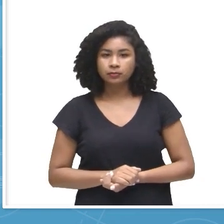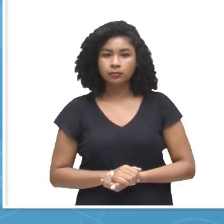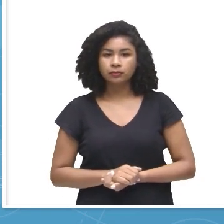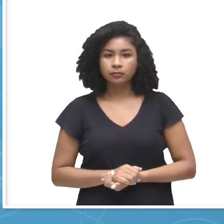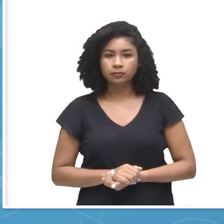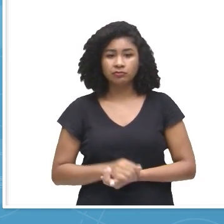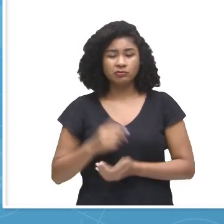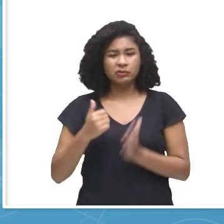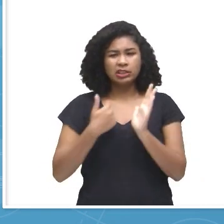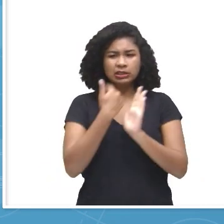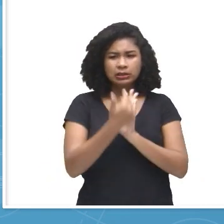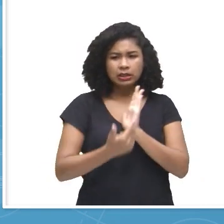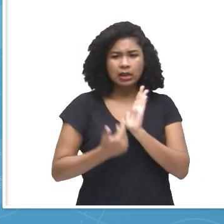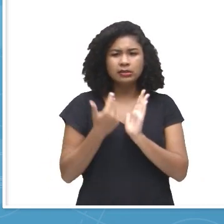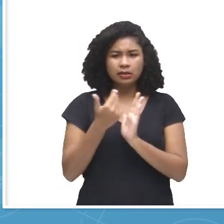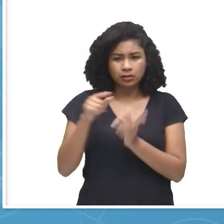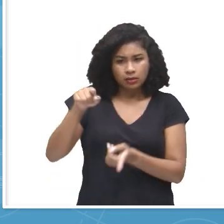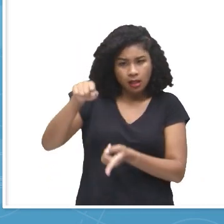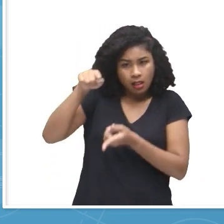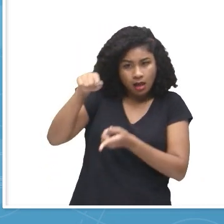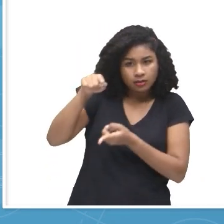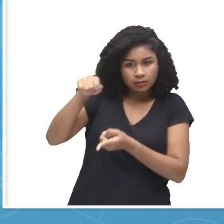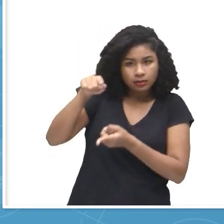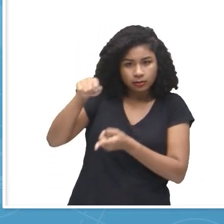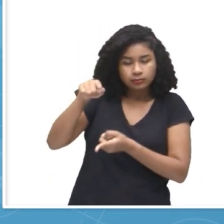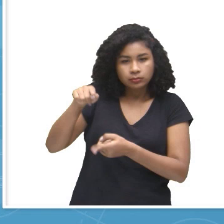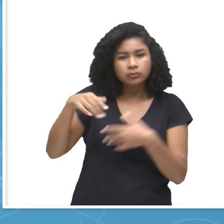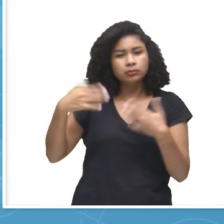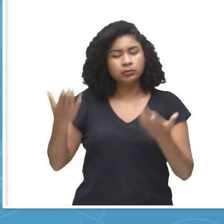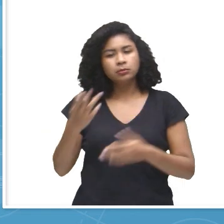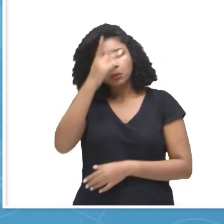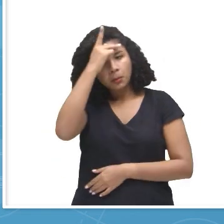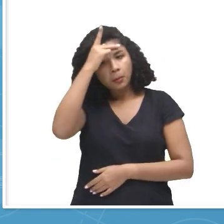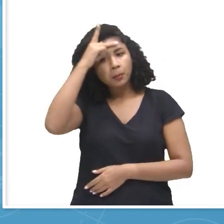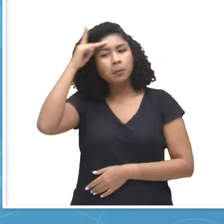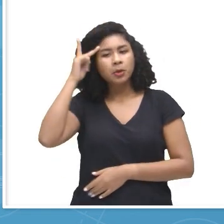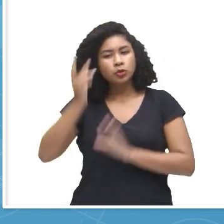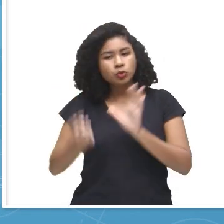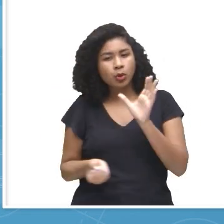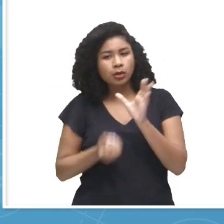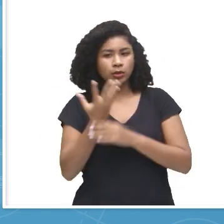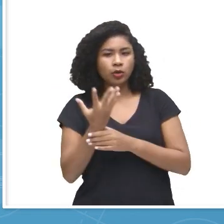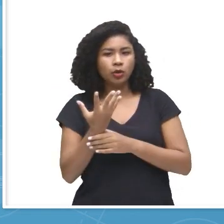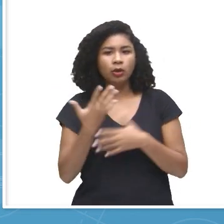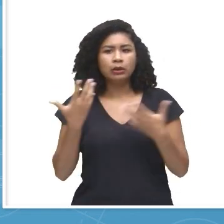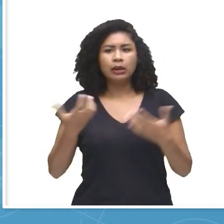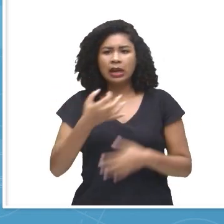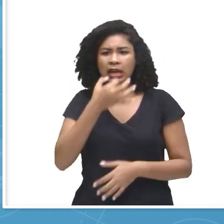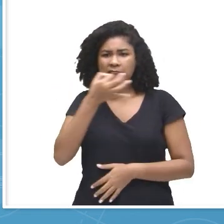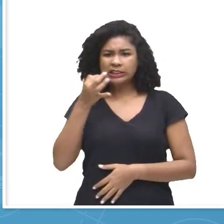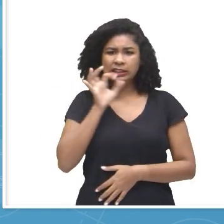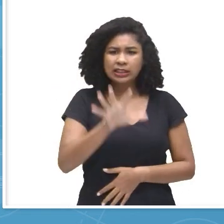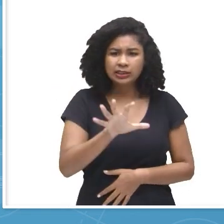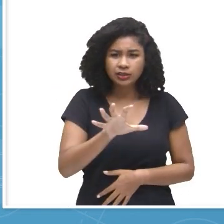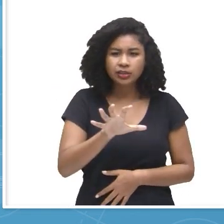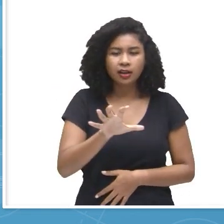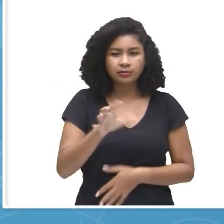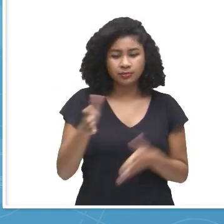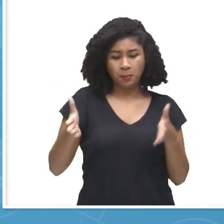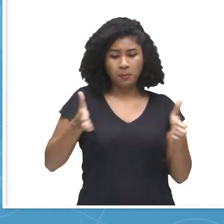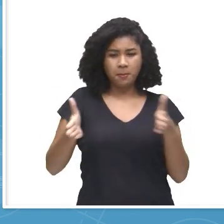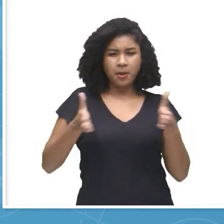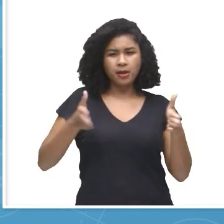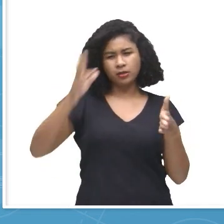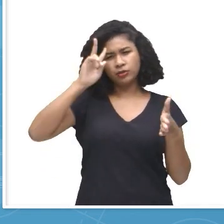desses desenhos, dessas latas de sopa, o artista ele quis fazer uma crítica ao momento histórico que a sociedade